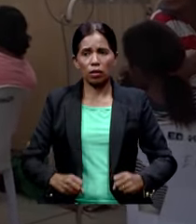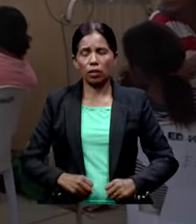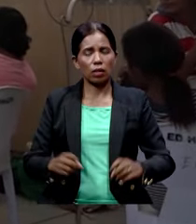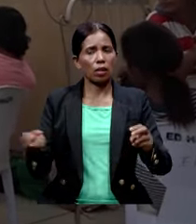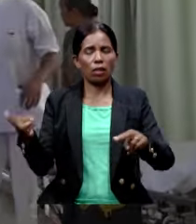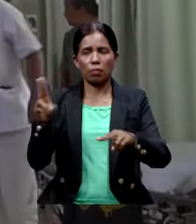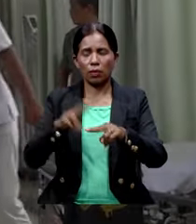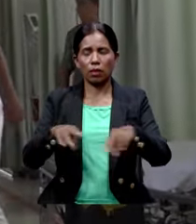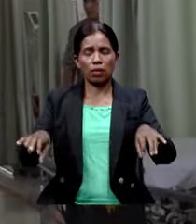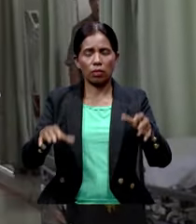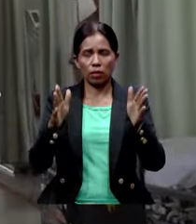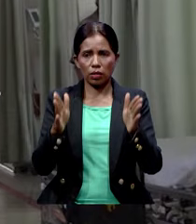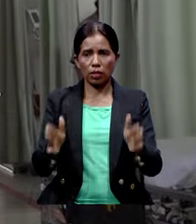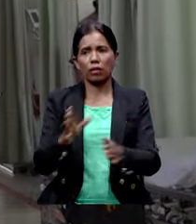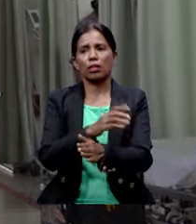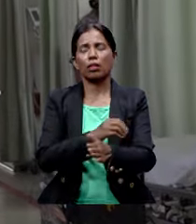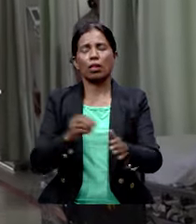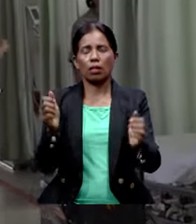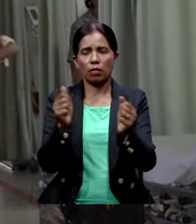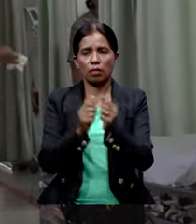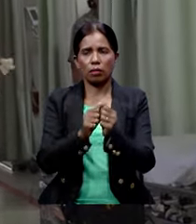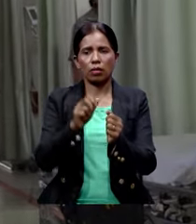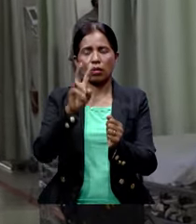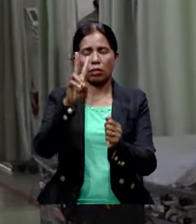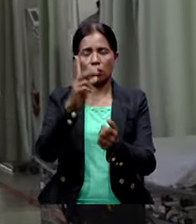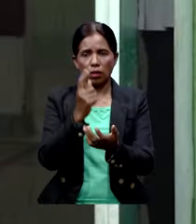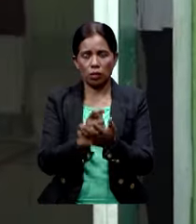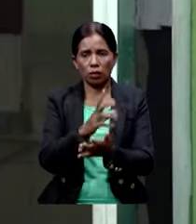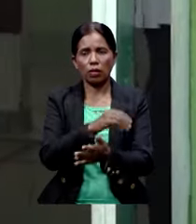estende o contrato profissional de saúde na Rihun Rua Resin,